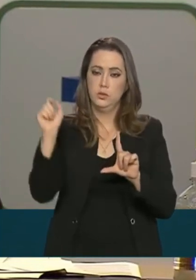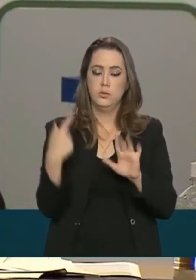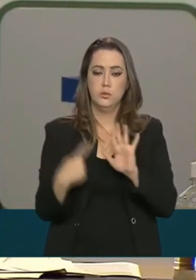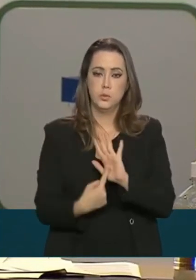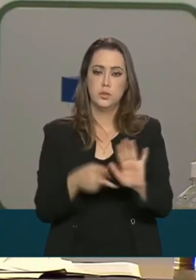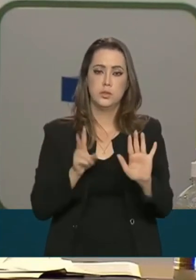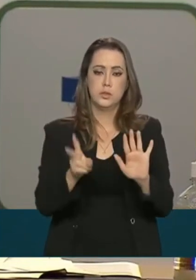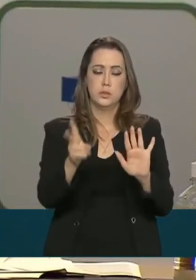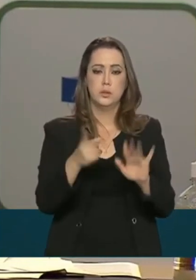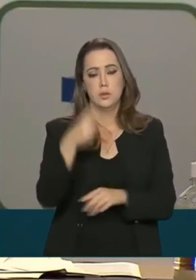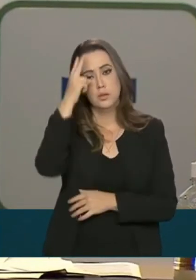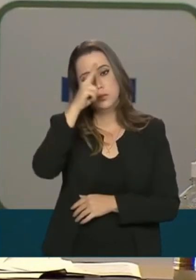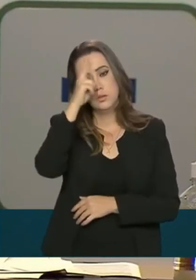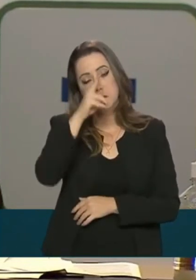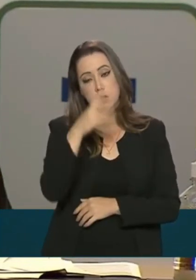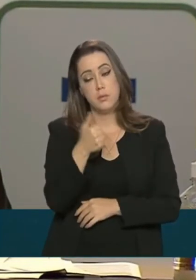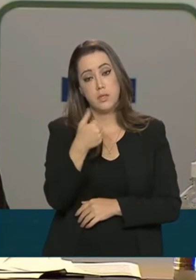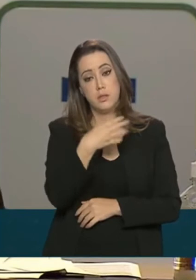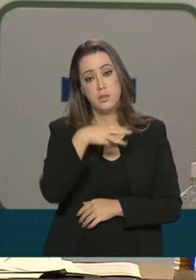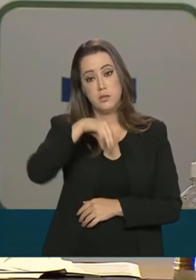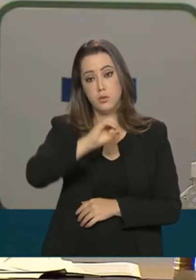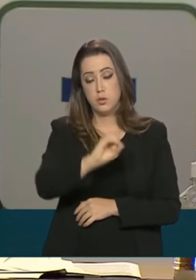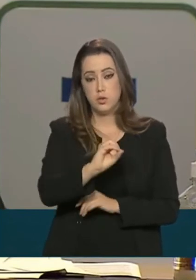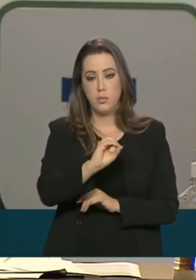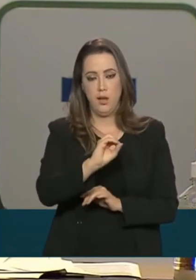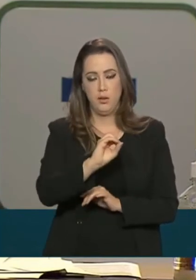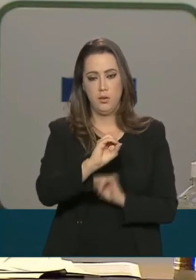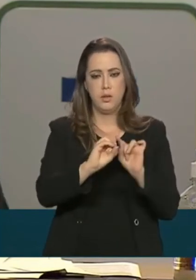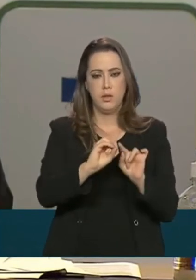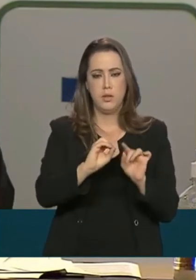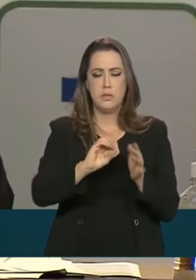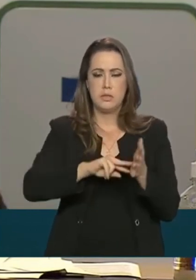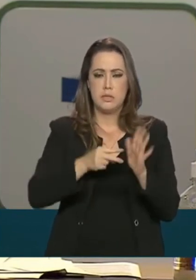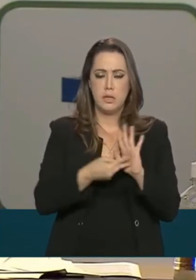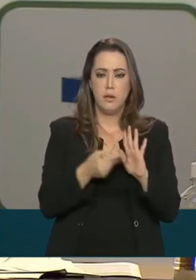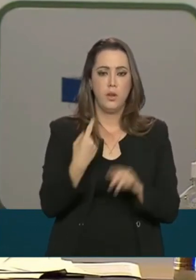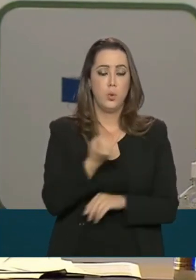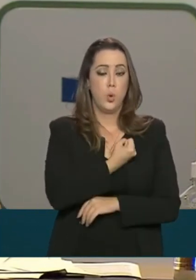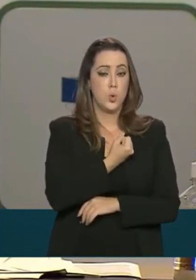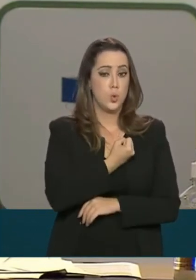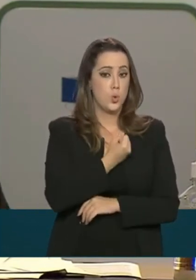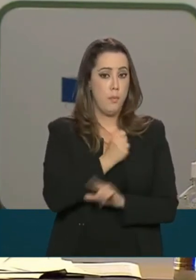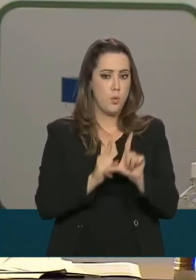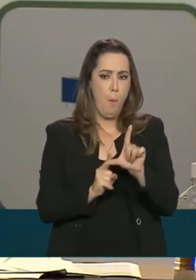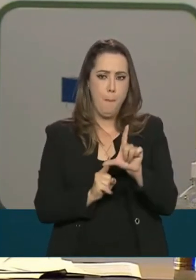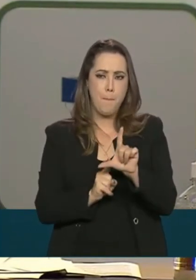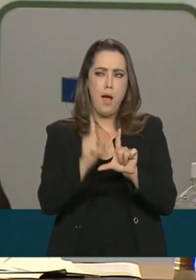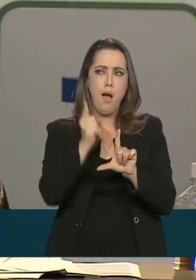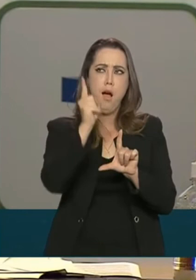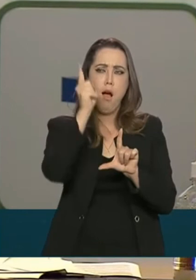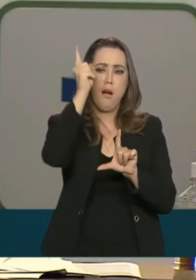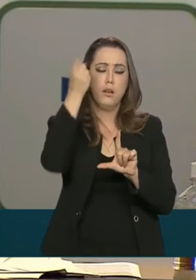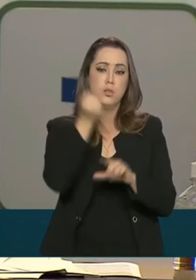mostrado, lembrando que o 14 de maio representa o nosso número maior, o dia que nós tivemos o